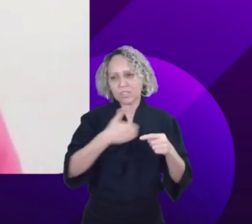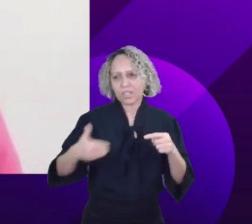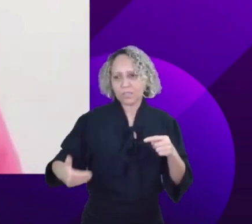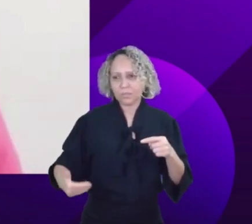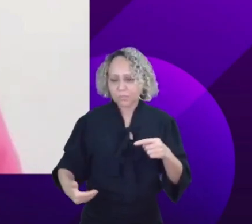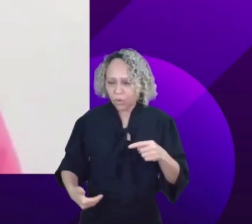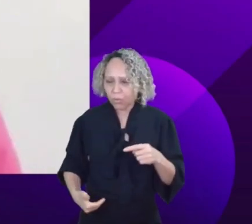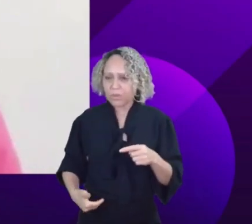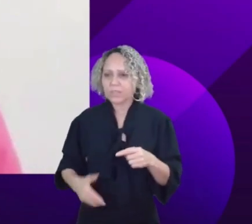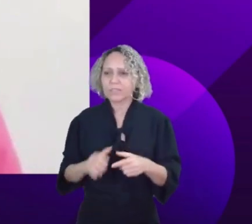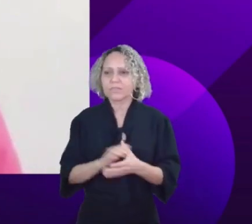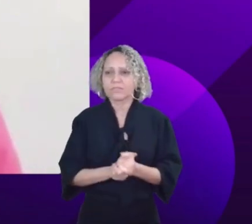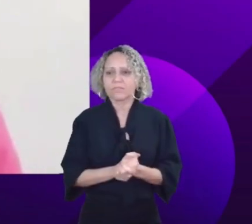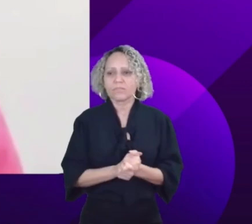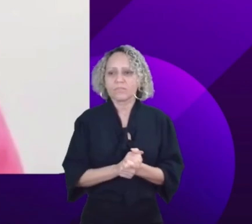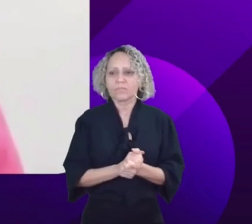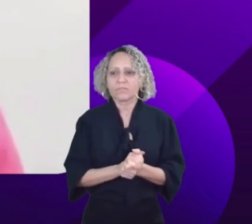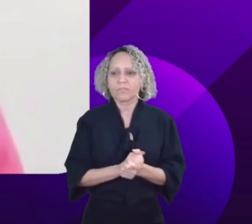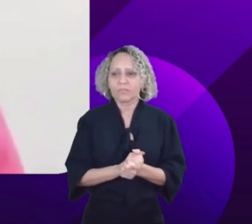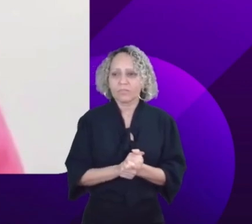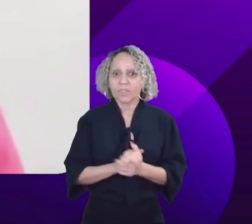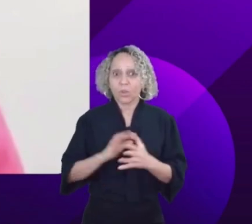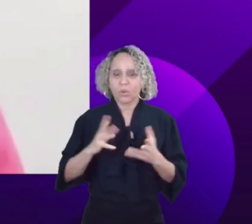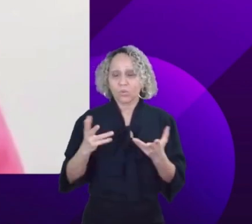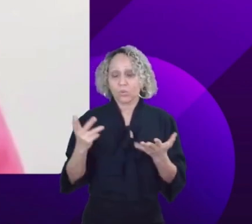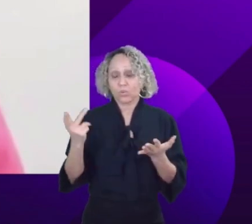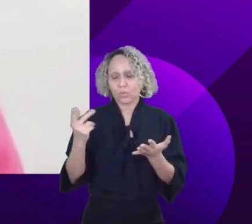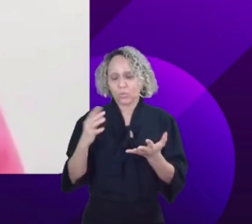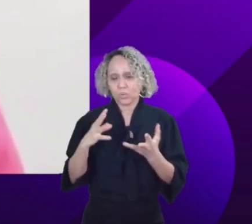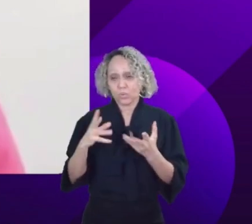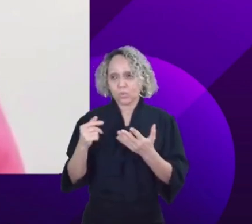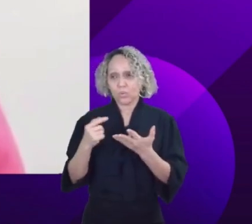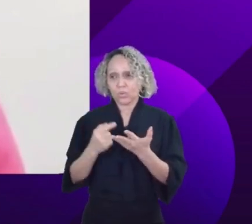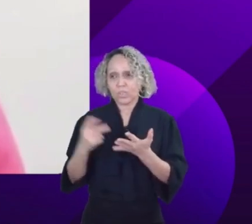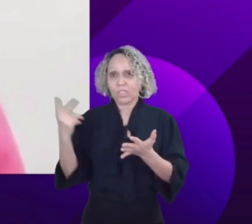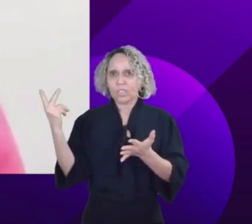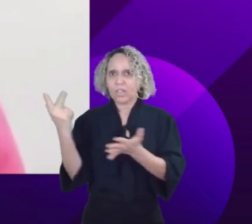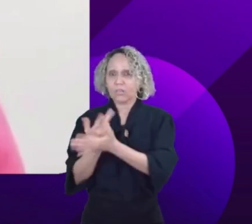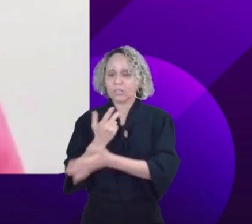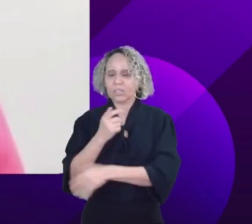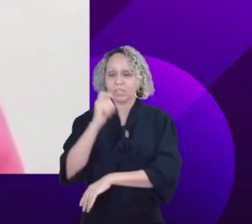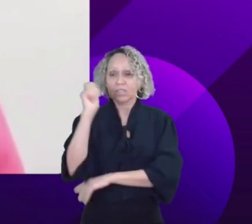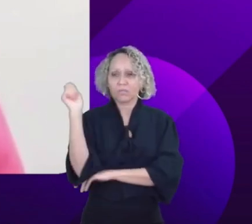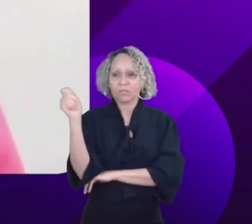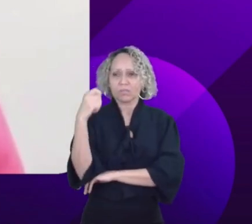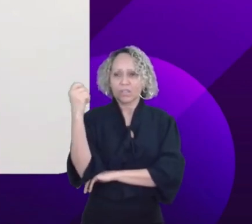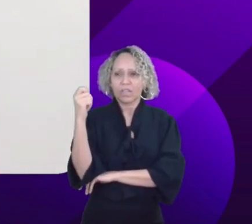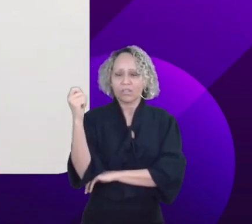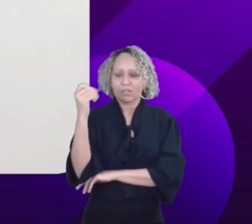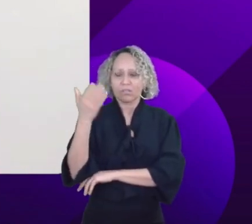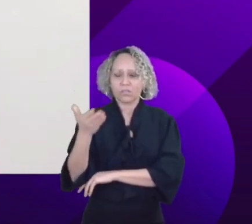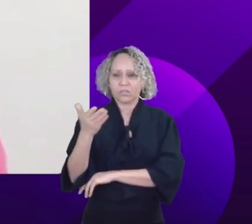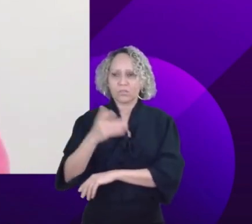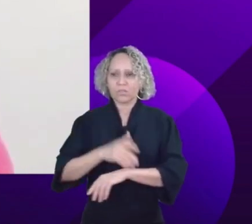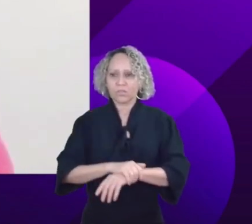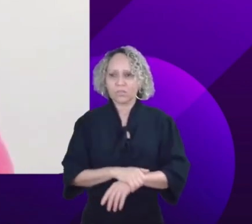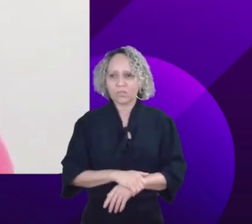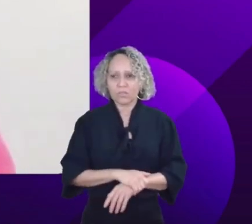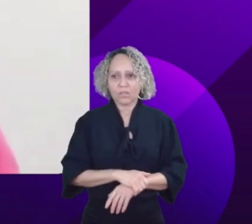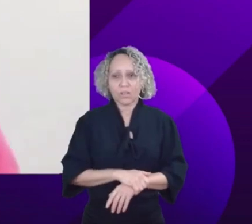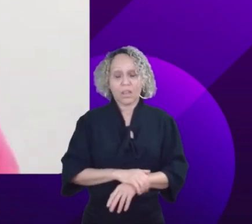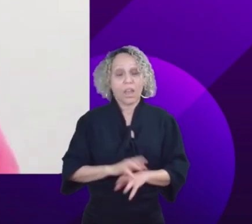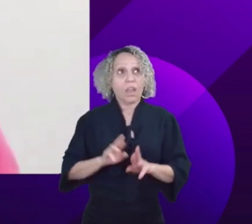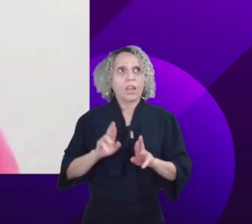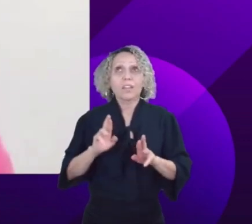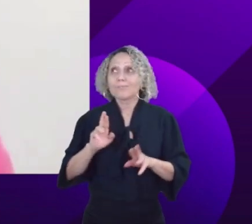Todo esse incidente, né, que está acontecendo no estado do Rio, eu digo que foi diferente de